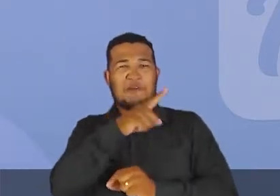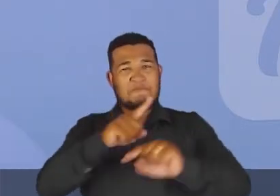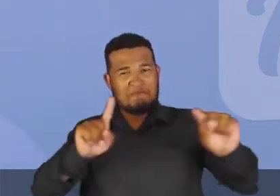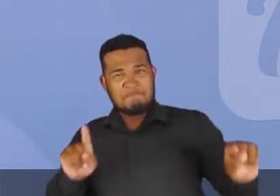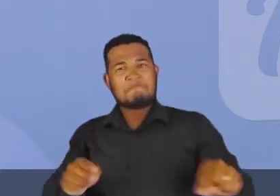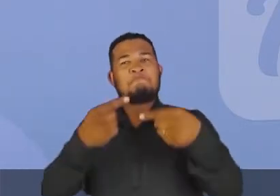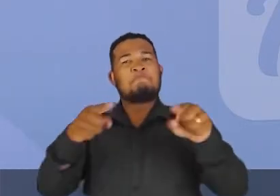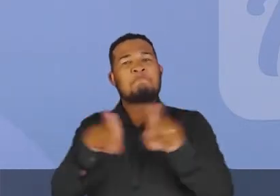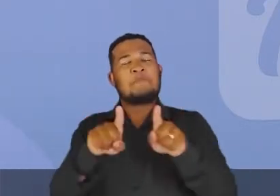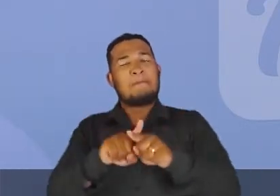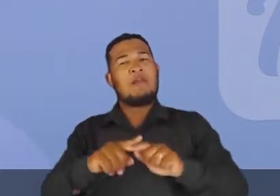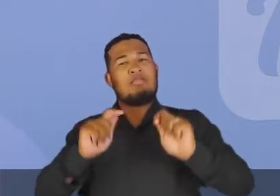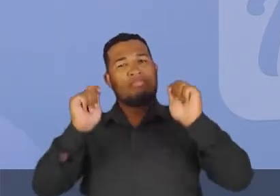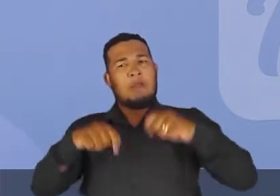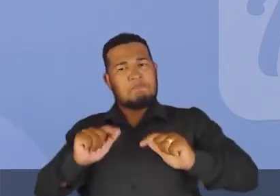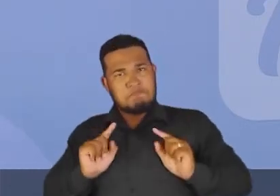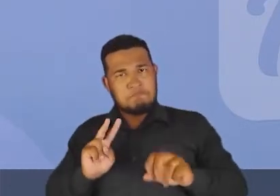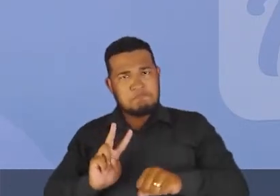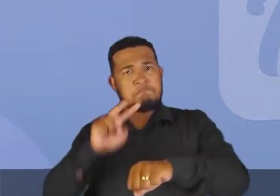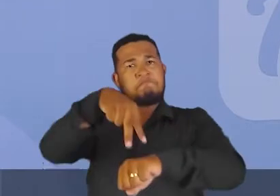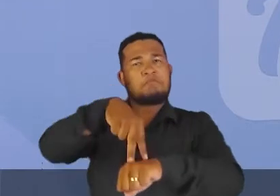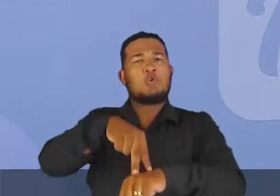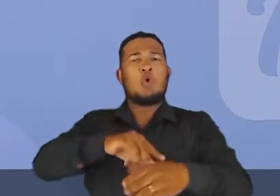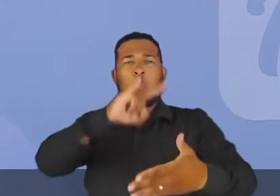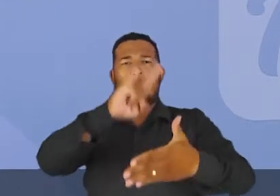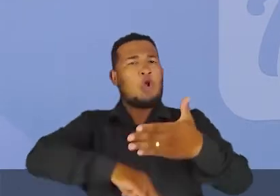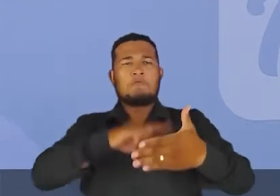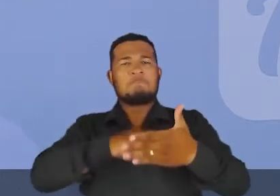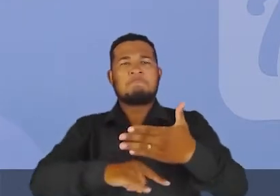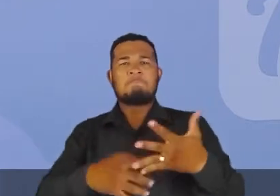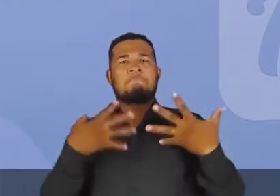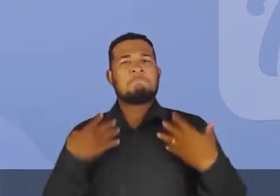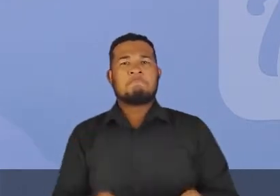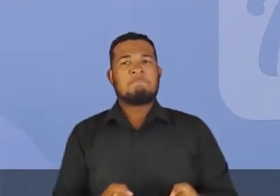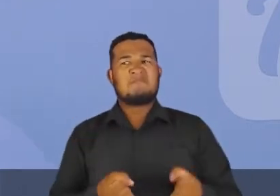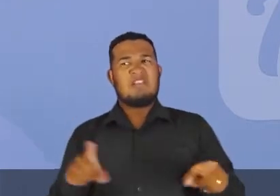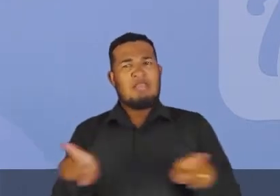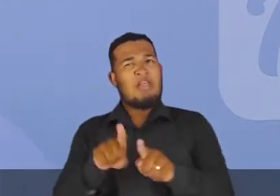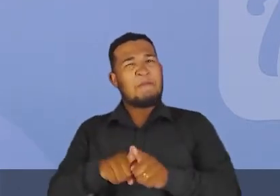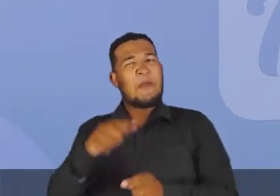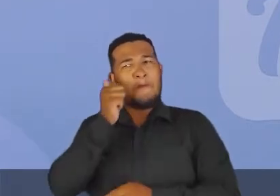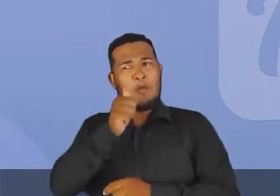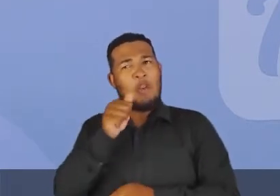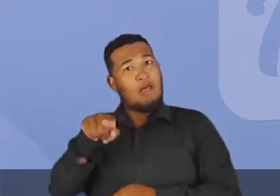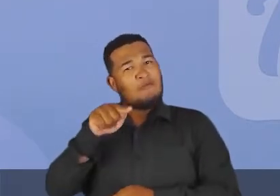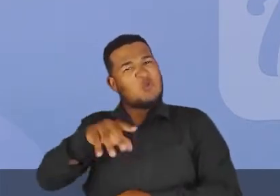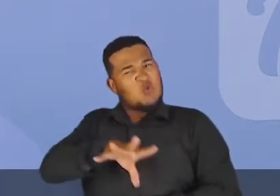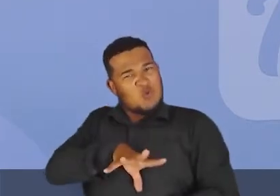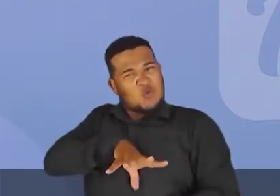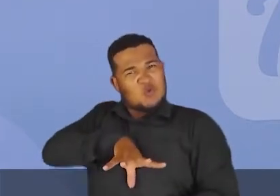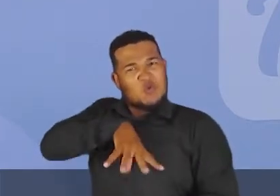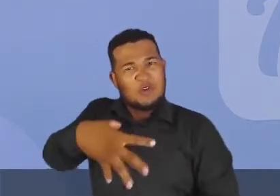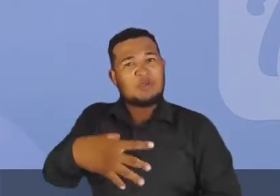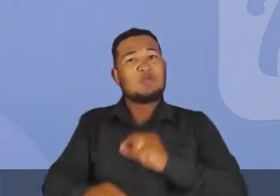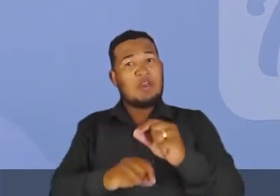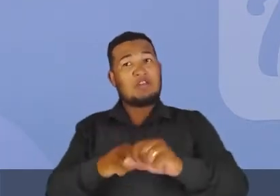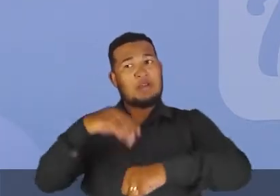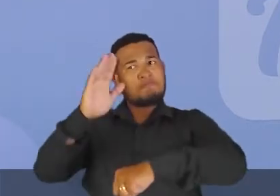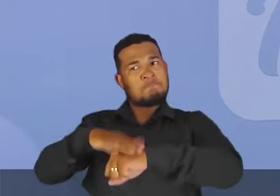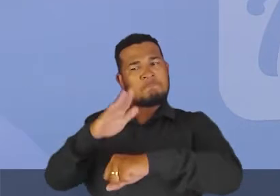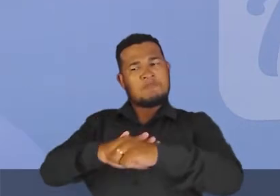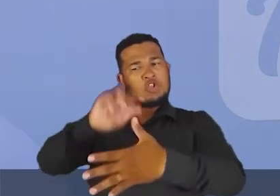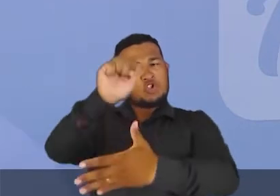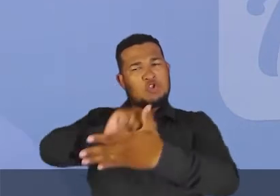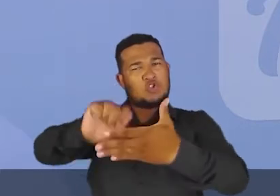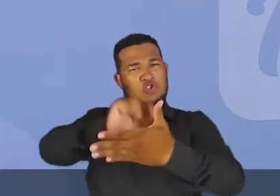se colocado contra esse documento, ela teve a ousadia de escrever a sua versão